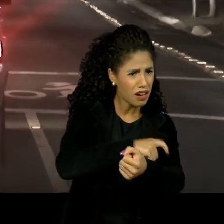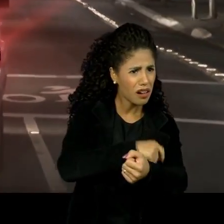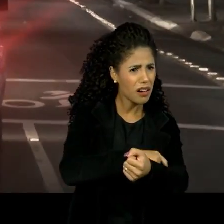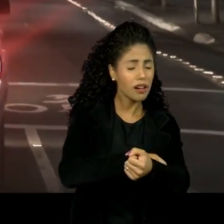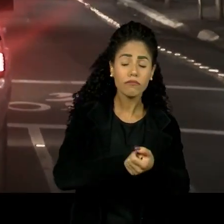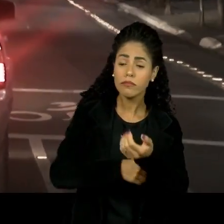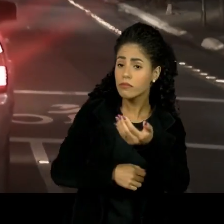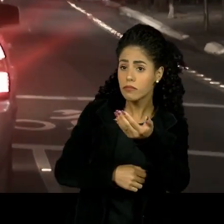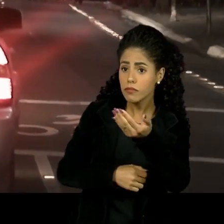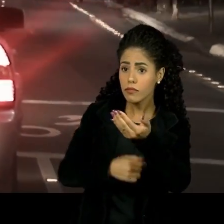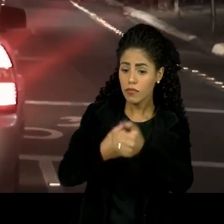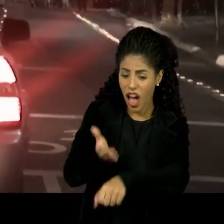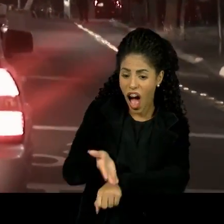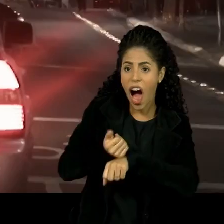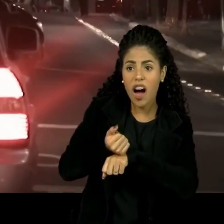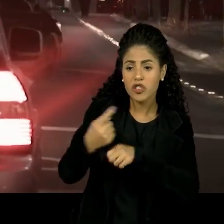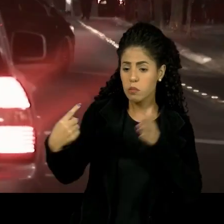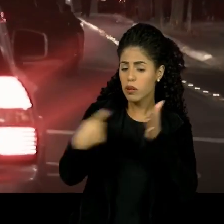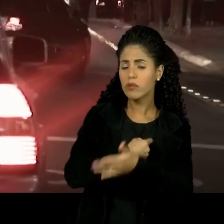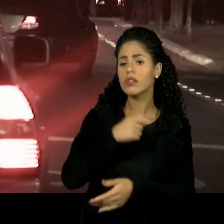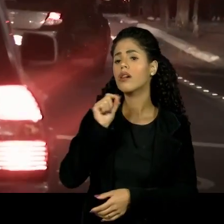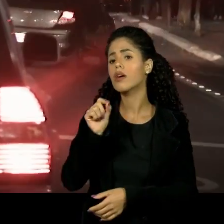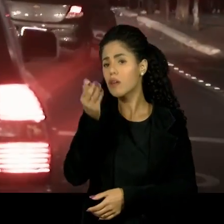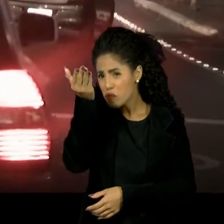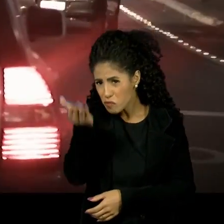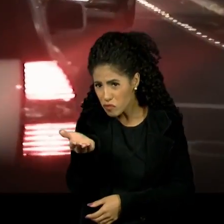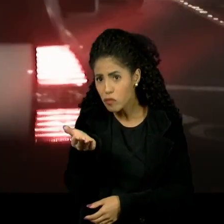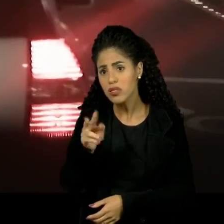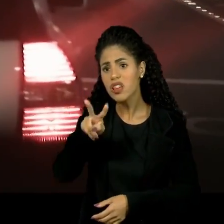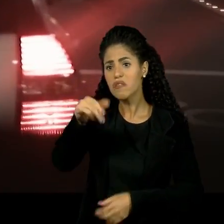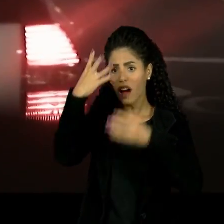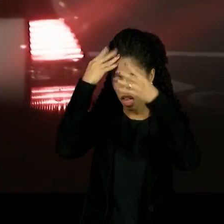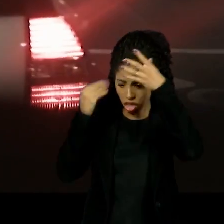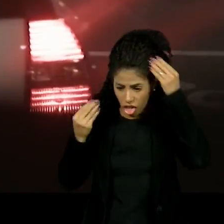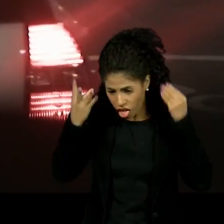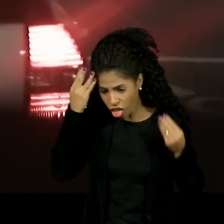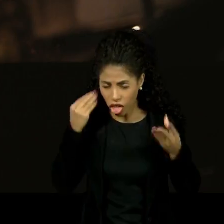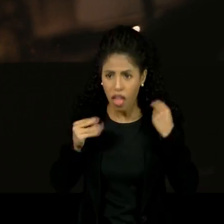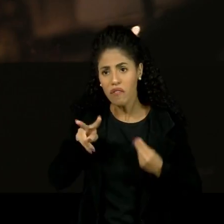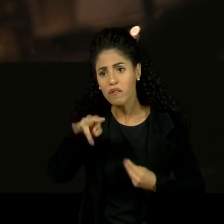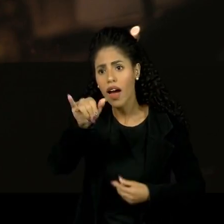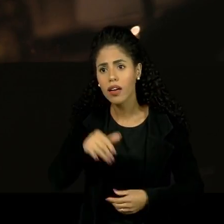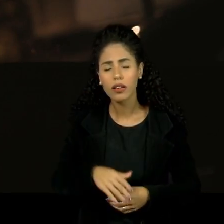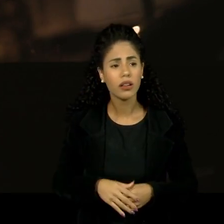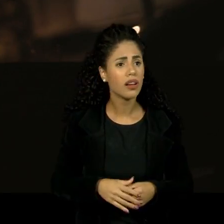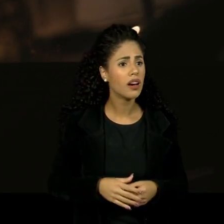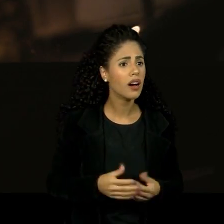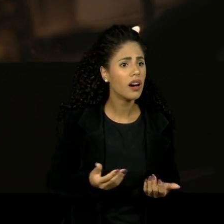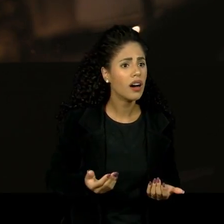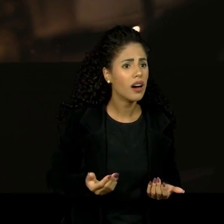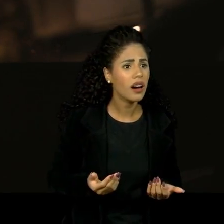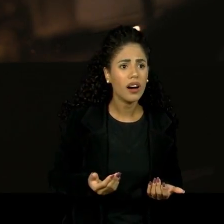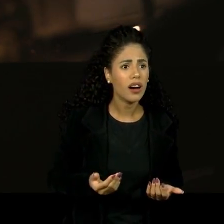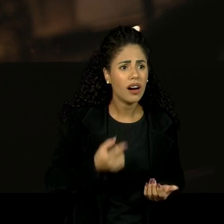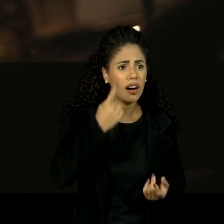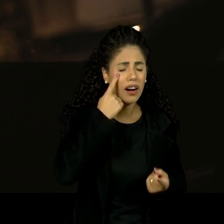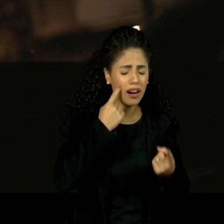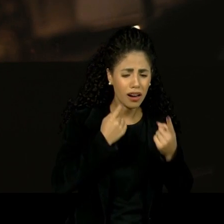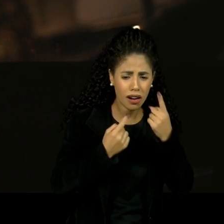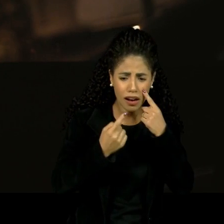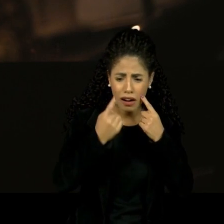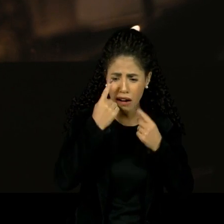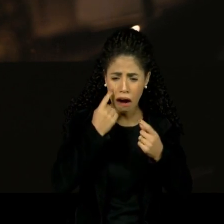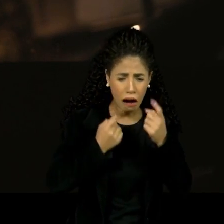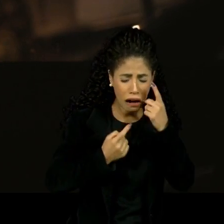virou e falou assim, e antes que você me pergunte, vai cair o seu cabelo. Eu saí da sala e eu comecei a chorar de um